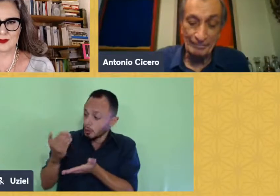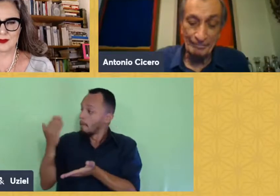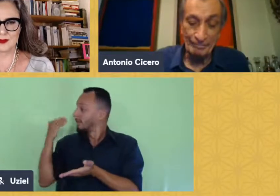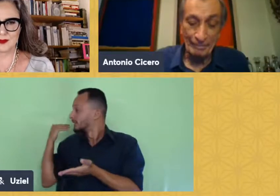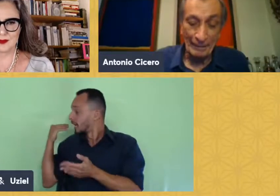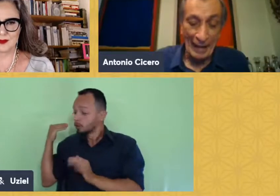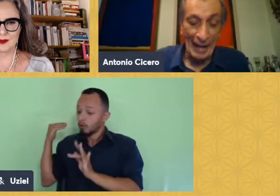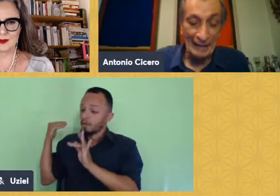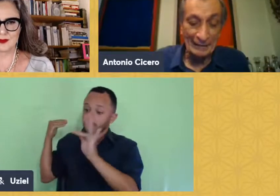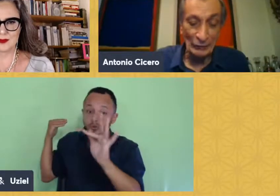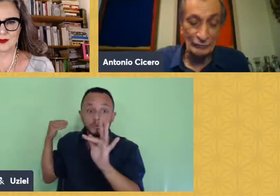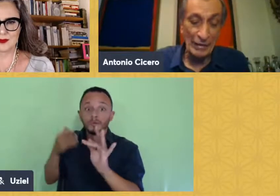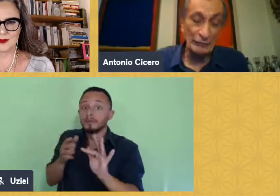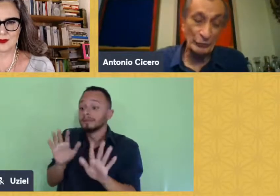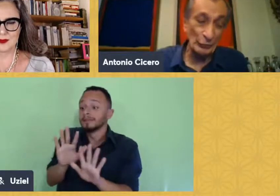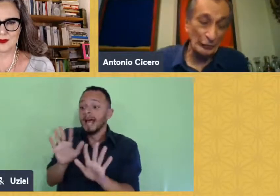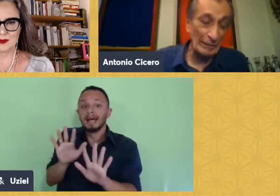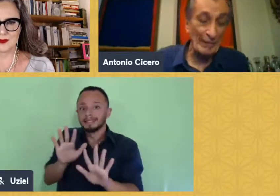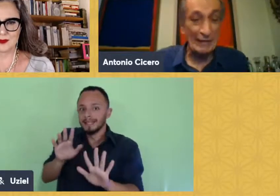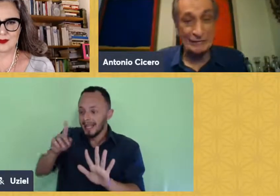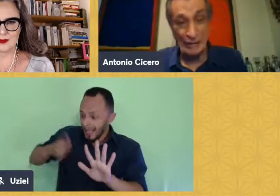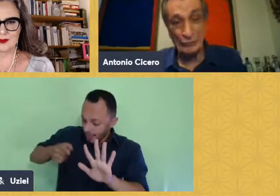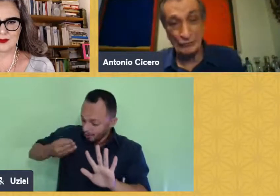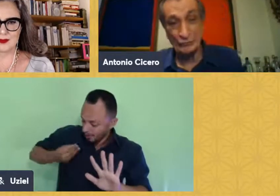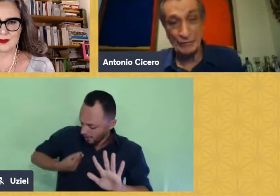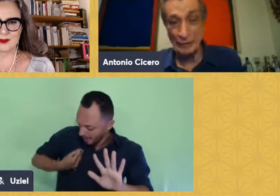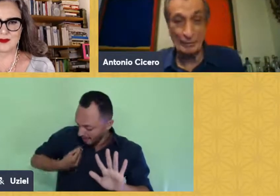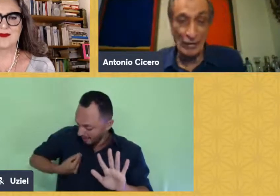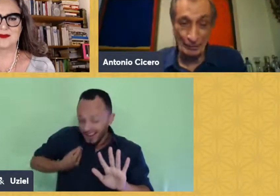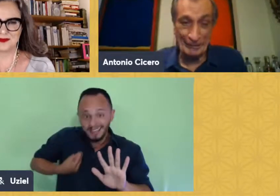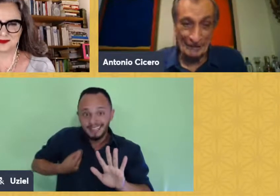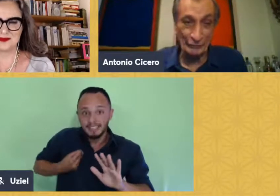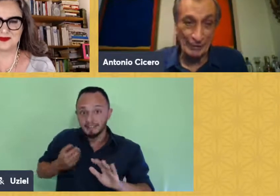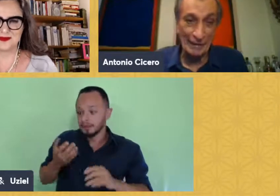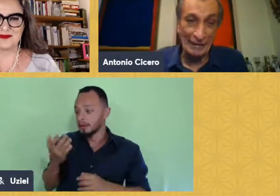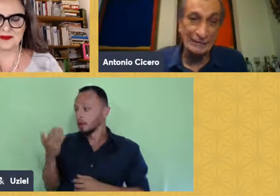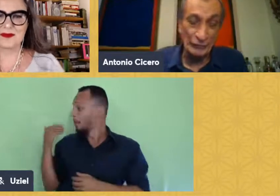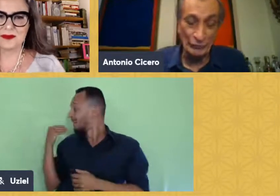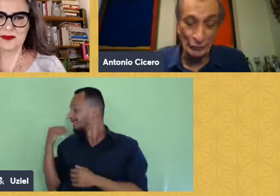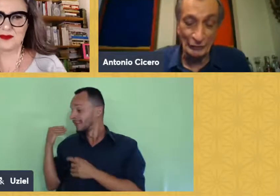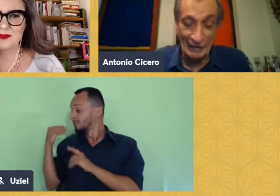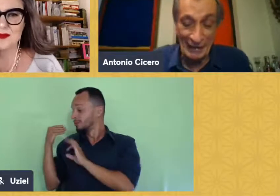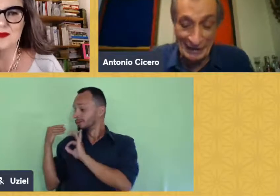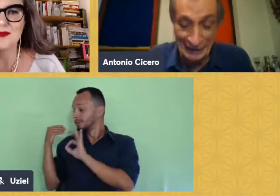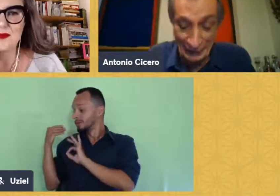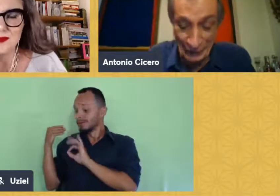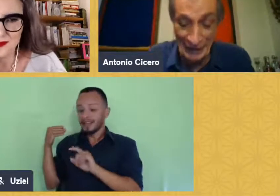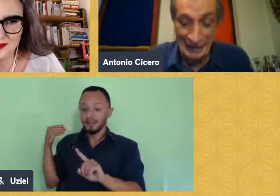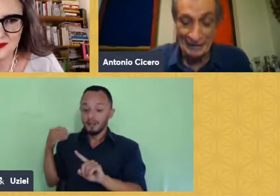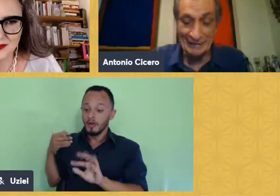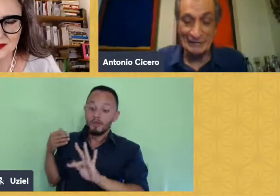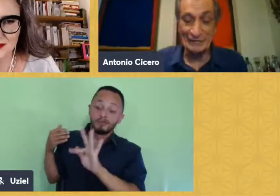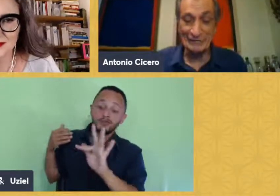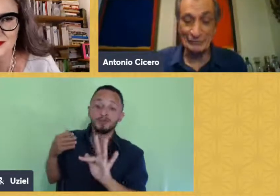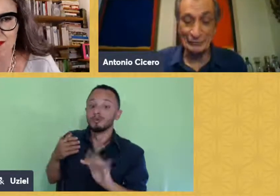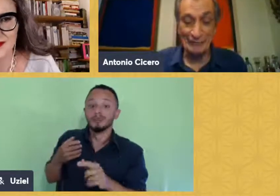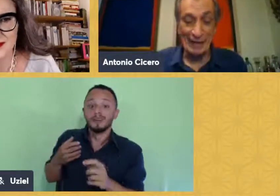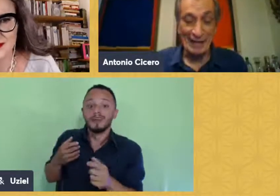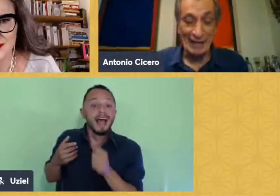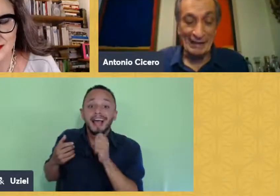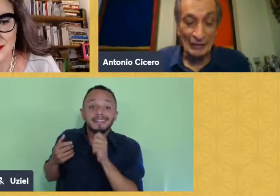tem ainda. Nem o futuro tem mais, nem o passado tem mais, nem o futuro tem ainda, não é? Nesse